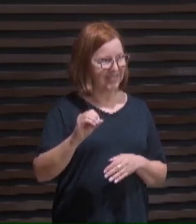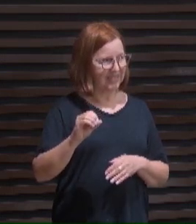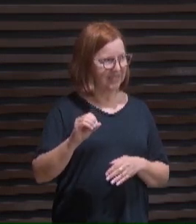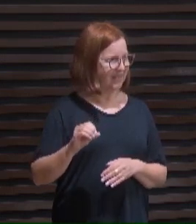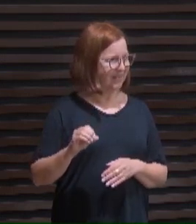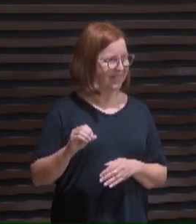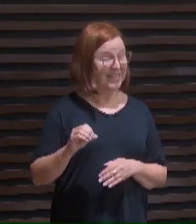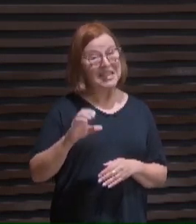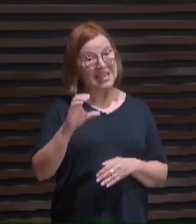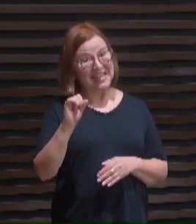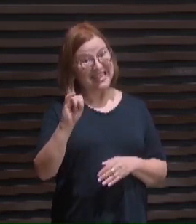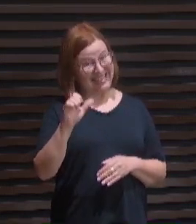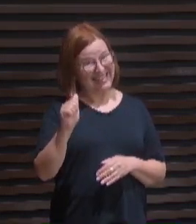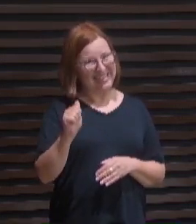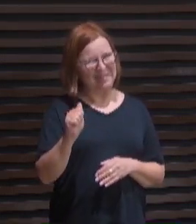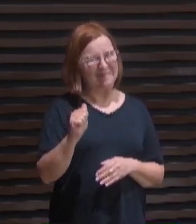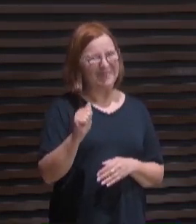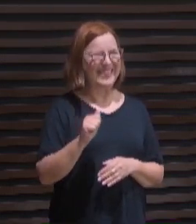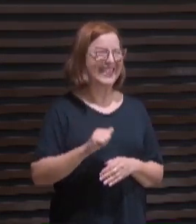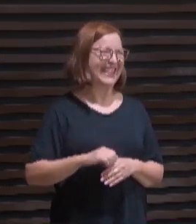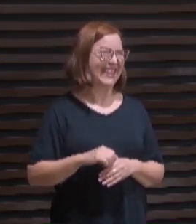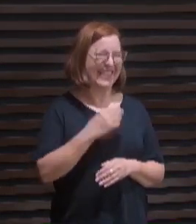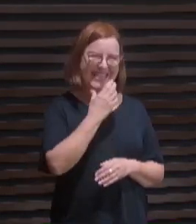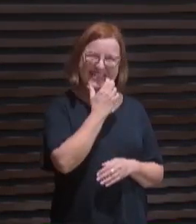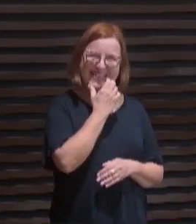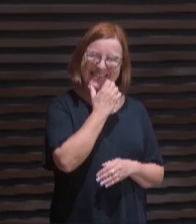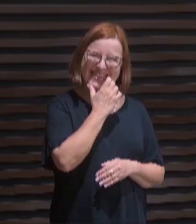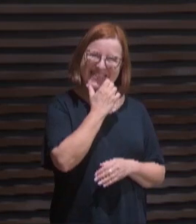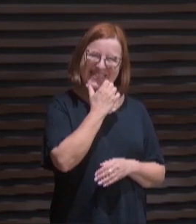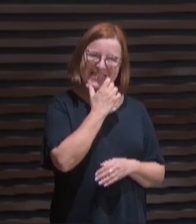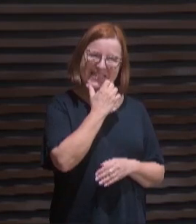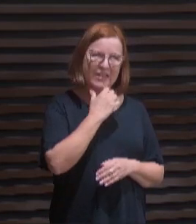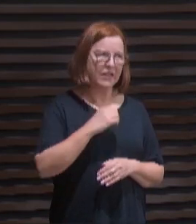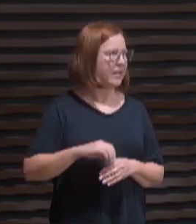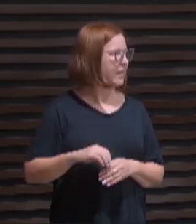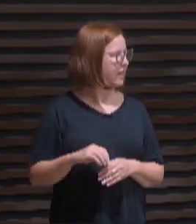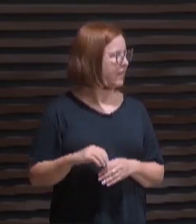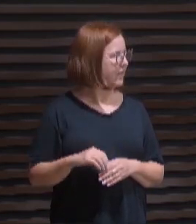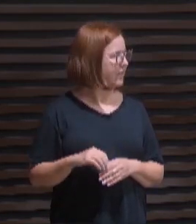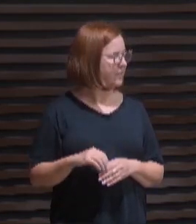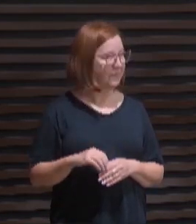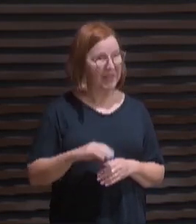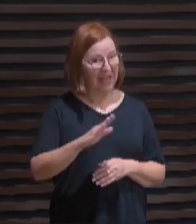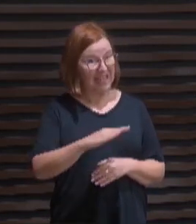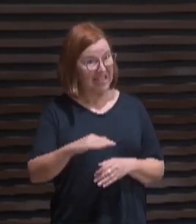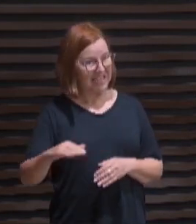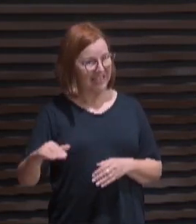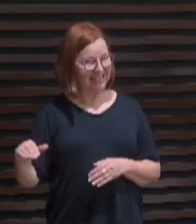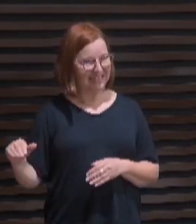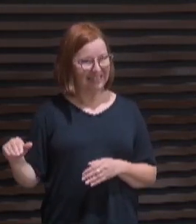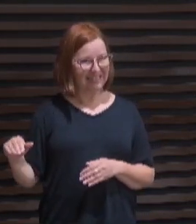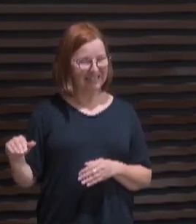S.A. companhia, Monstros S.A. Sociedade Anônima. Aquele que as crianças,